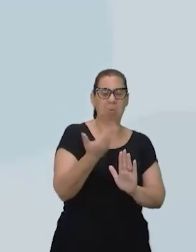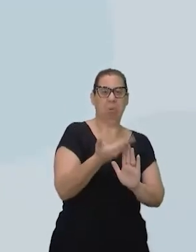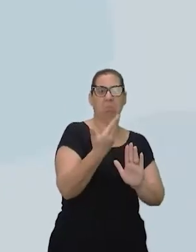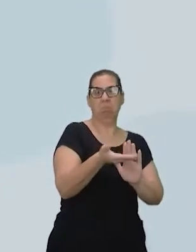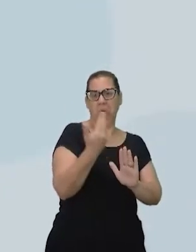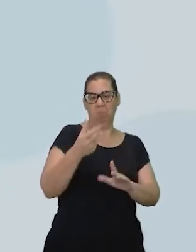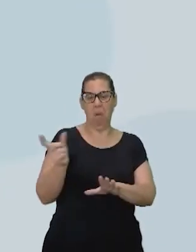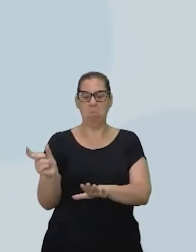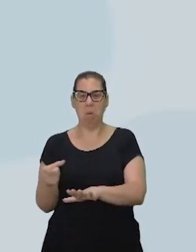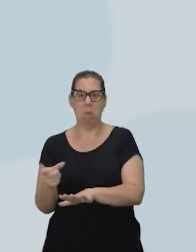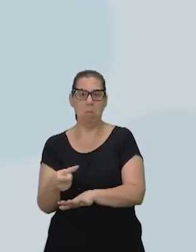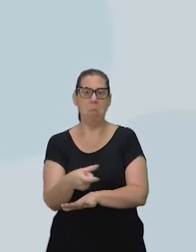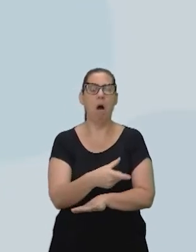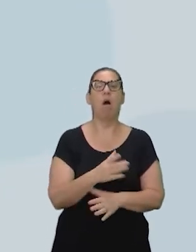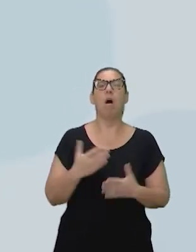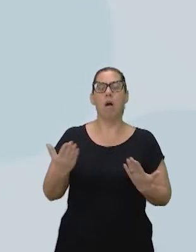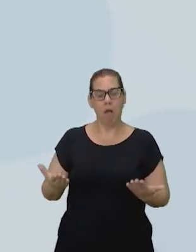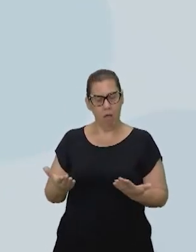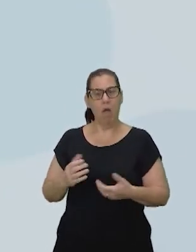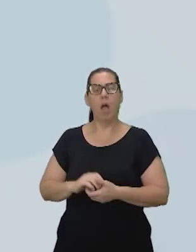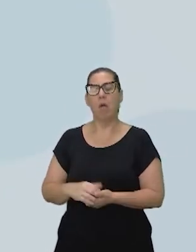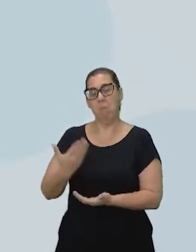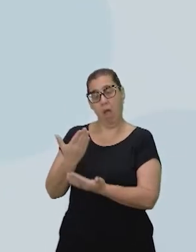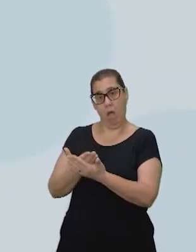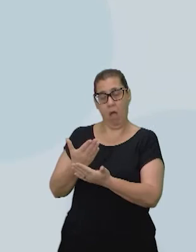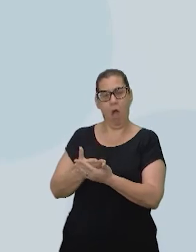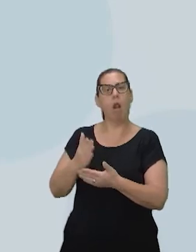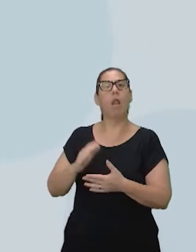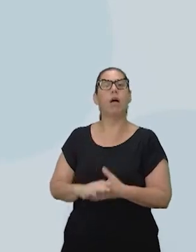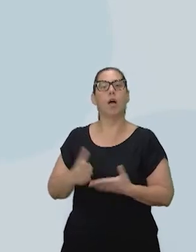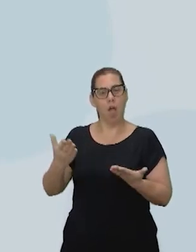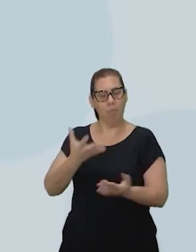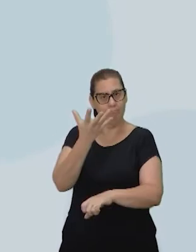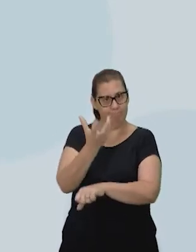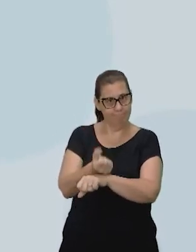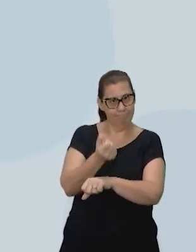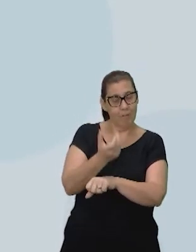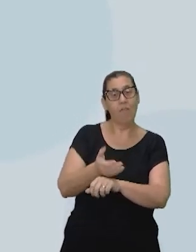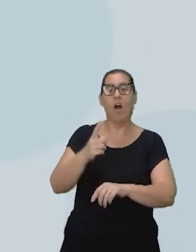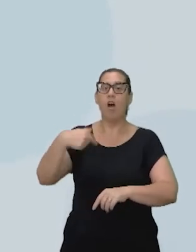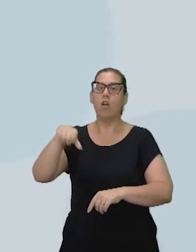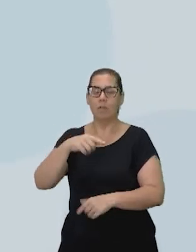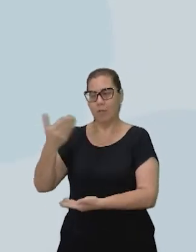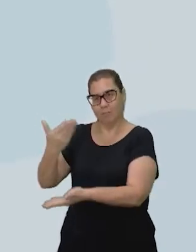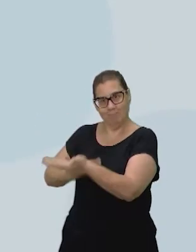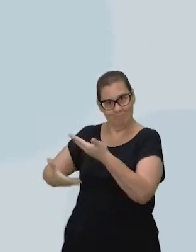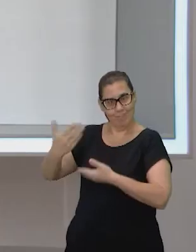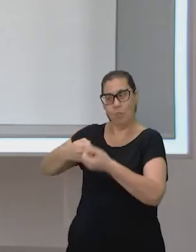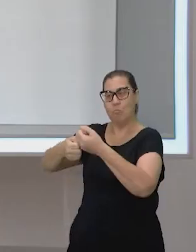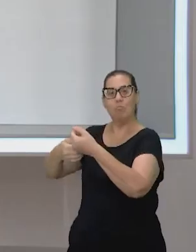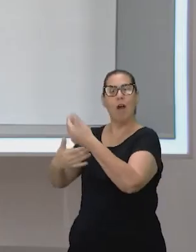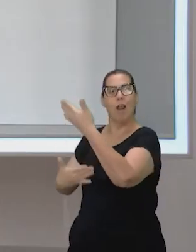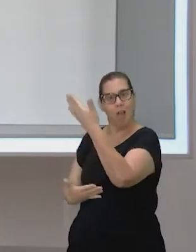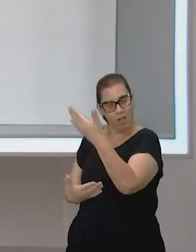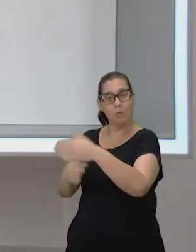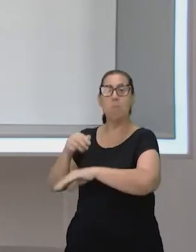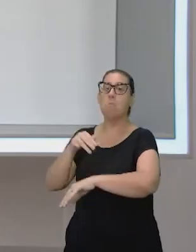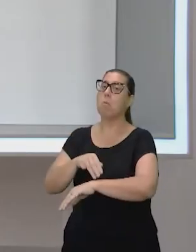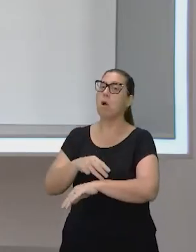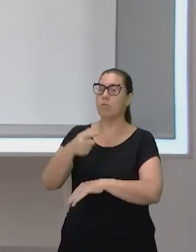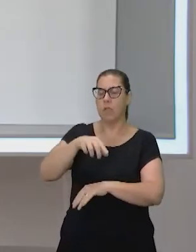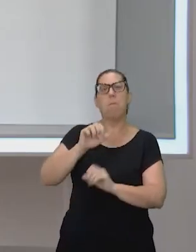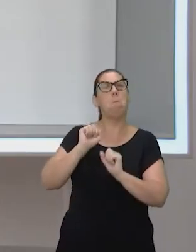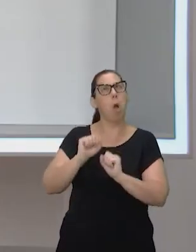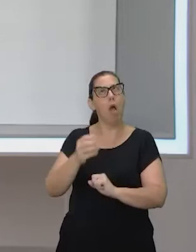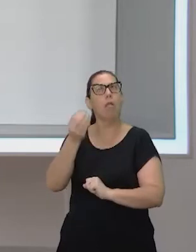news, digamos assim. E apesar dessa aula, como eu já disse, ser gravada, nós vamos fazer uma interação no chat, momento em que você pode